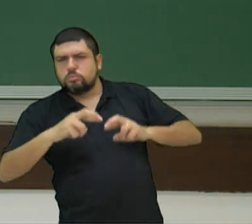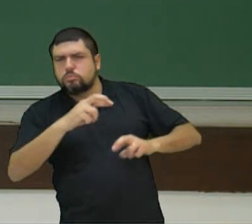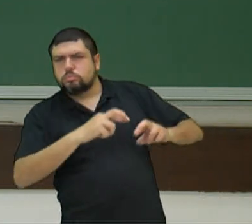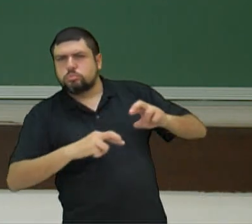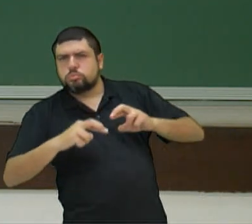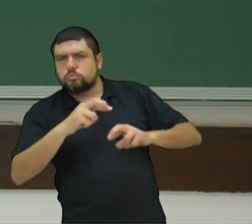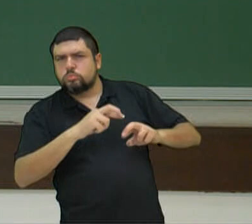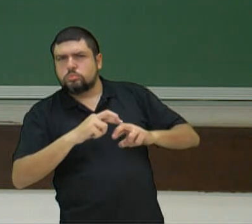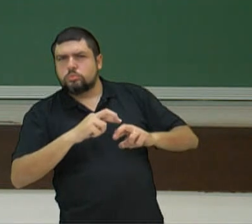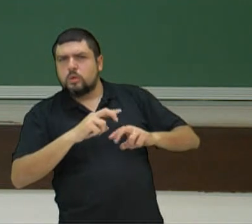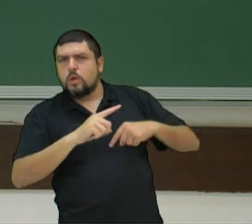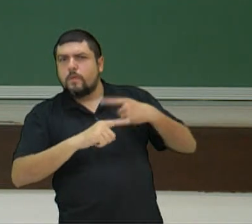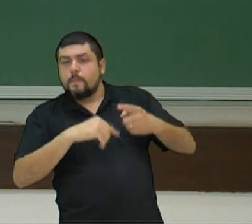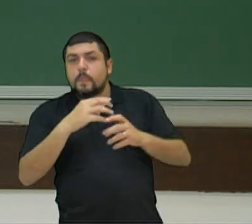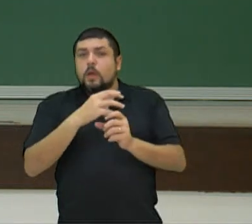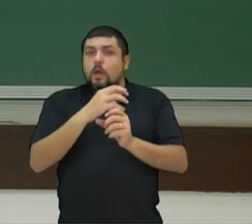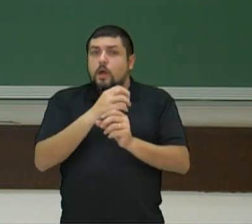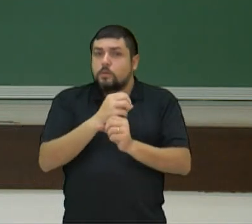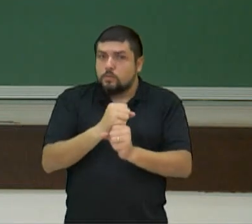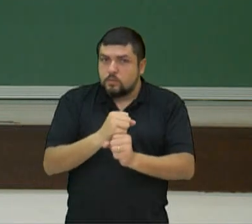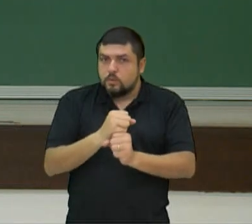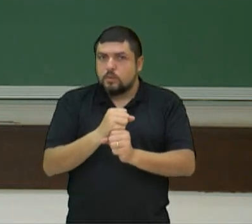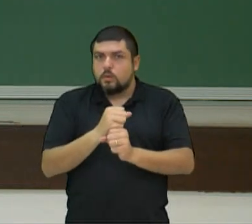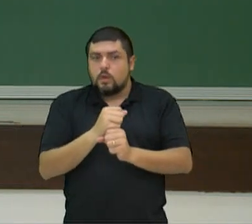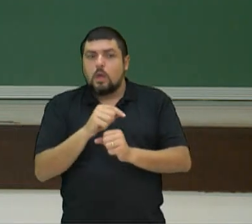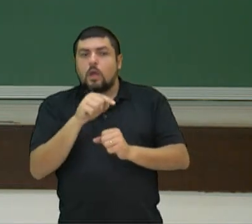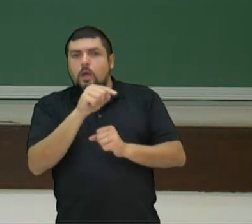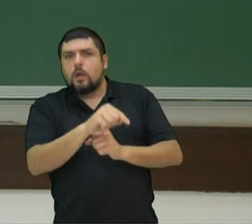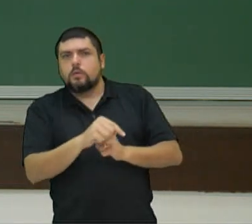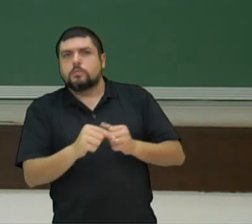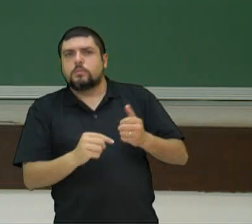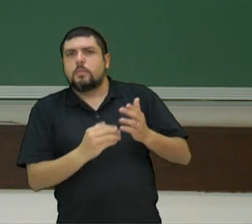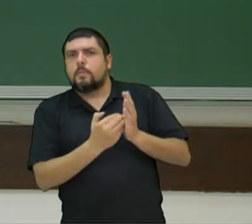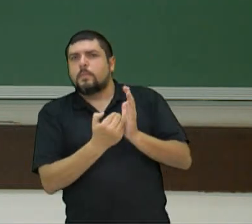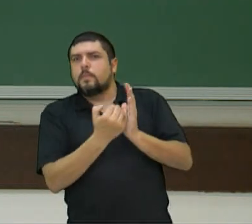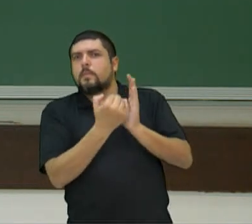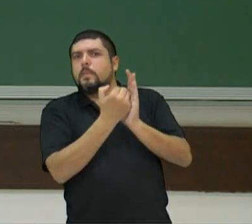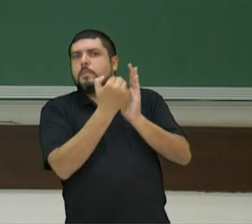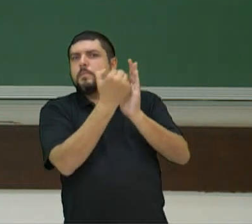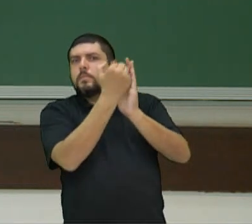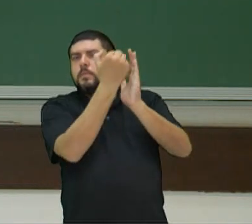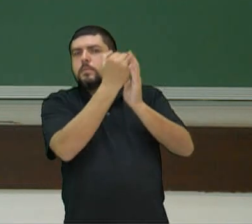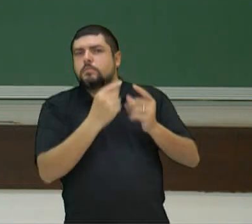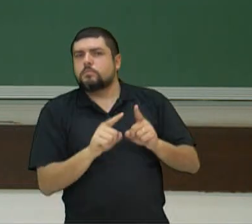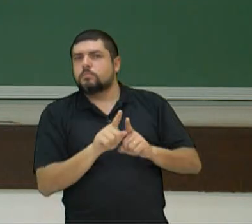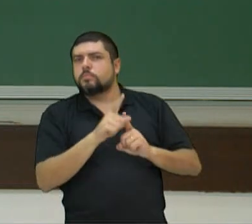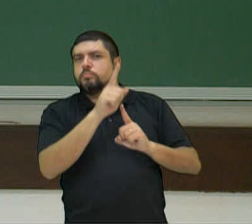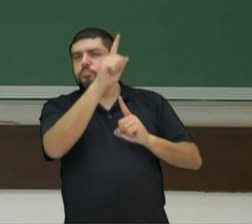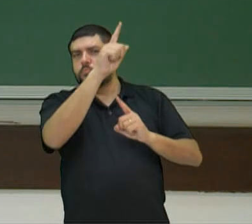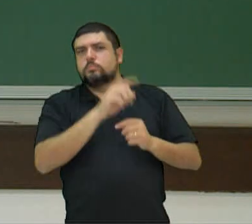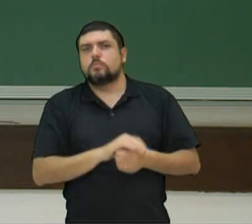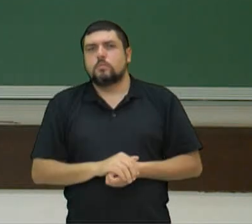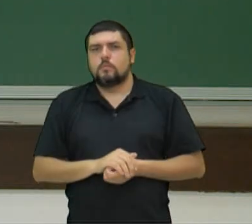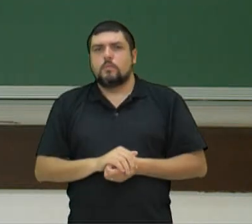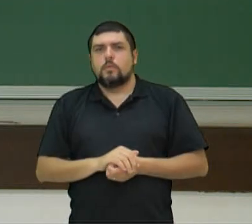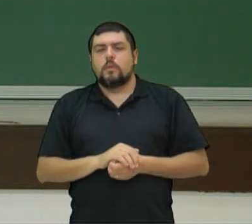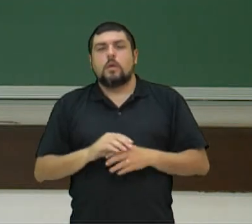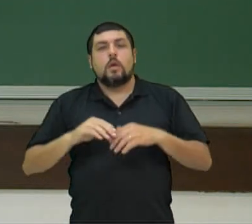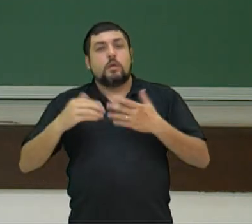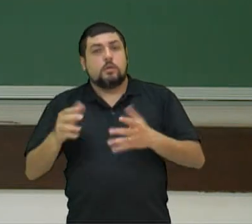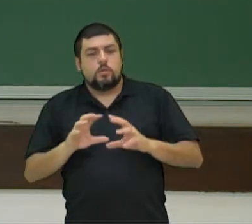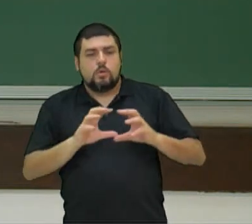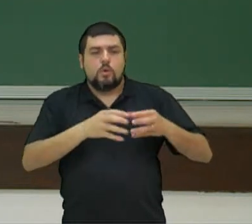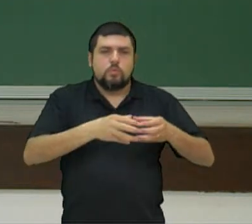com a nota, os participantes são classificados. Então, vence a competição a equipe ou